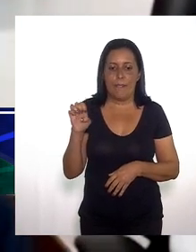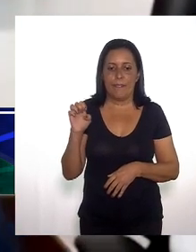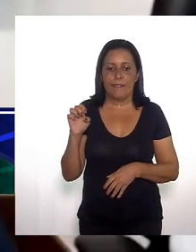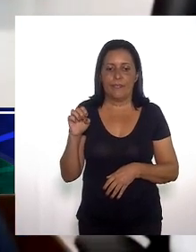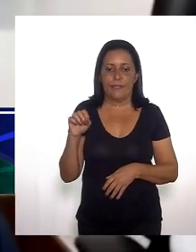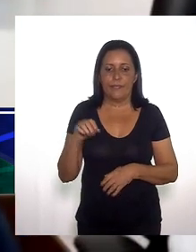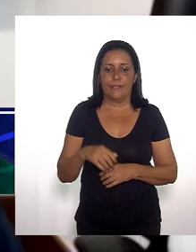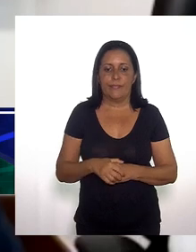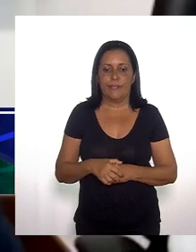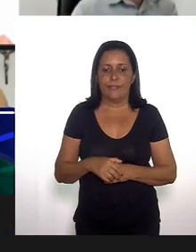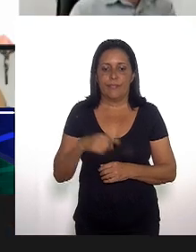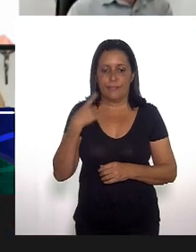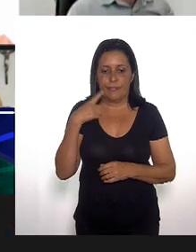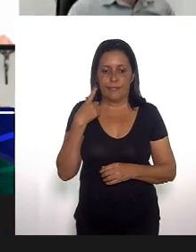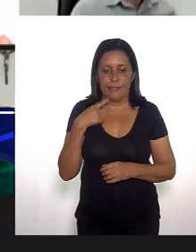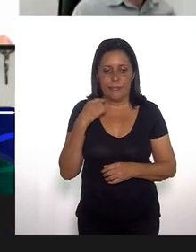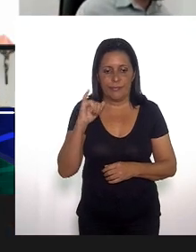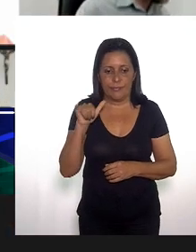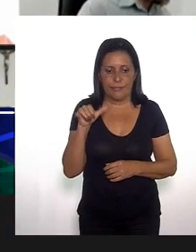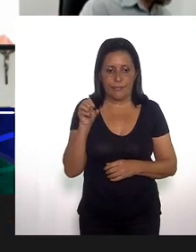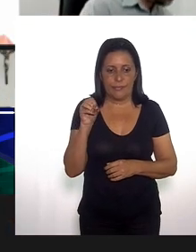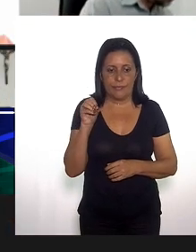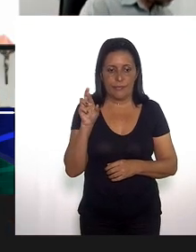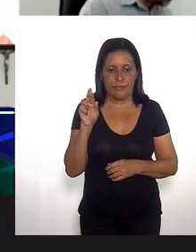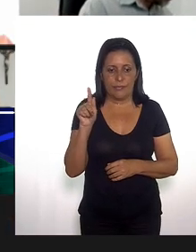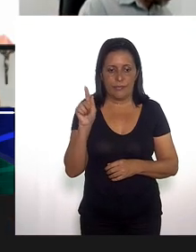Deputado Jorge Felipe Neto.